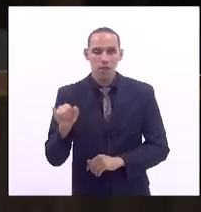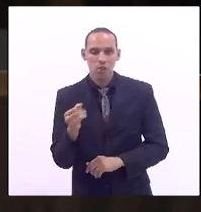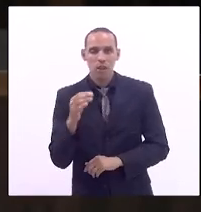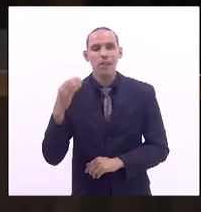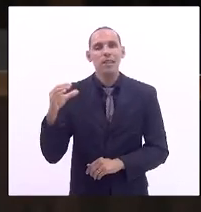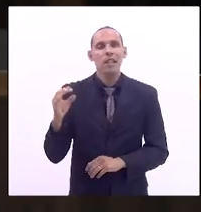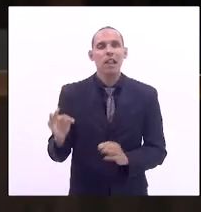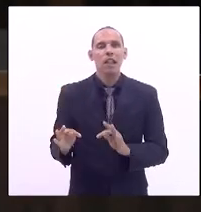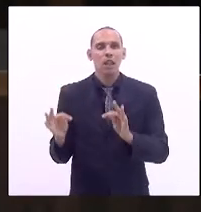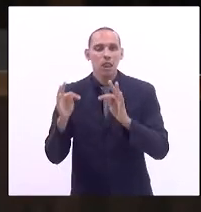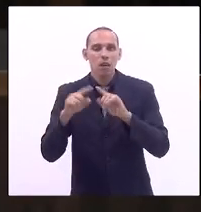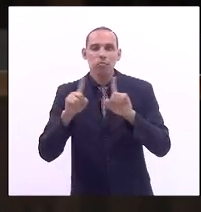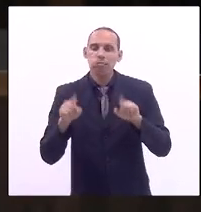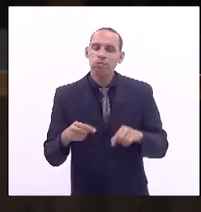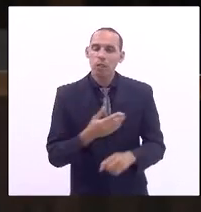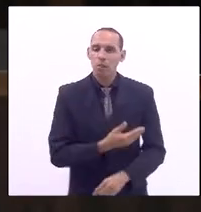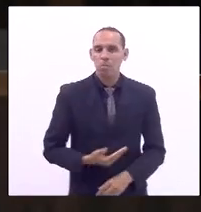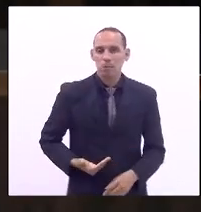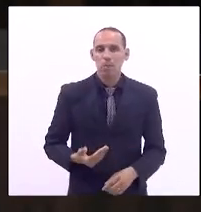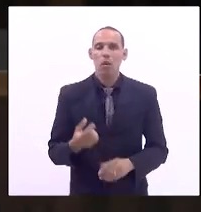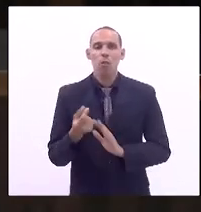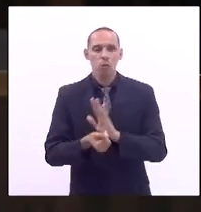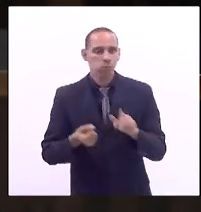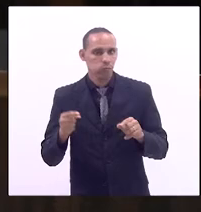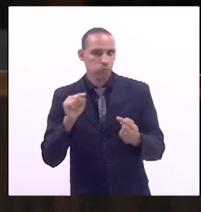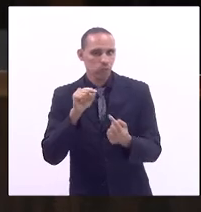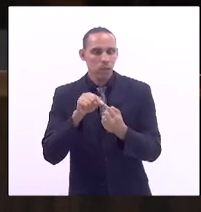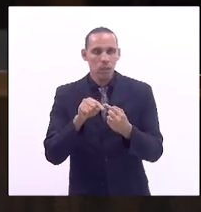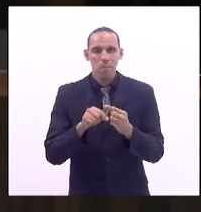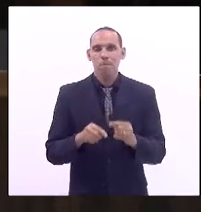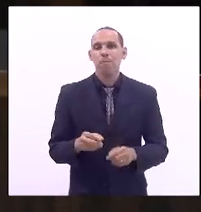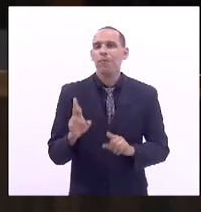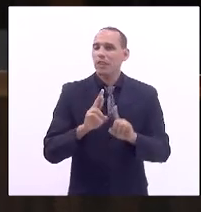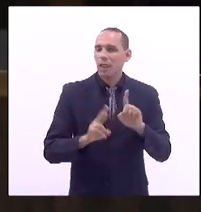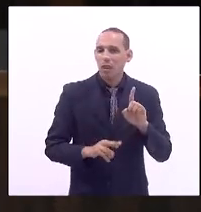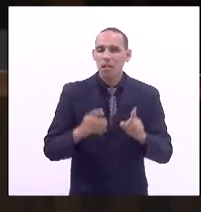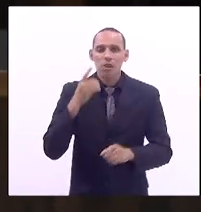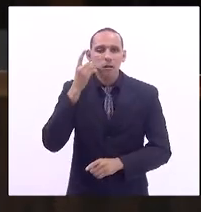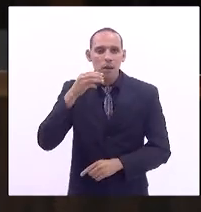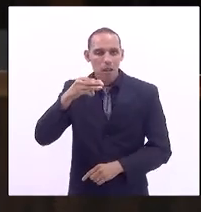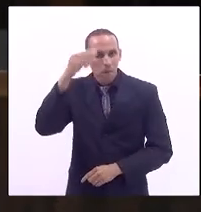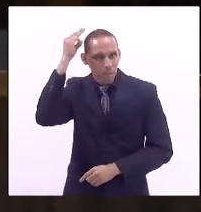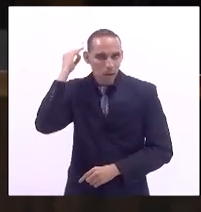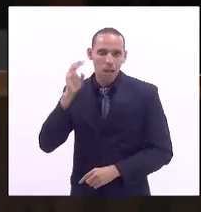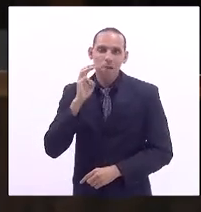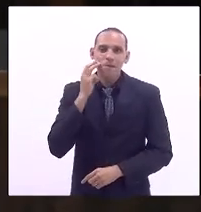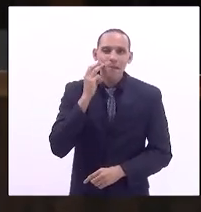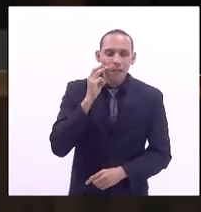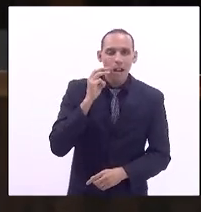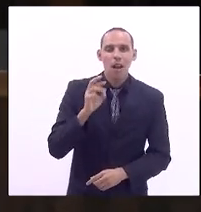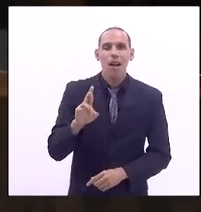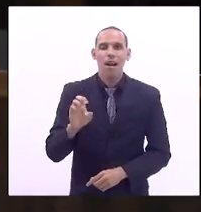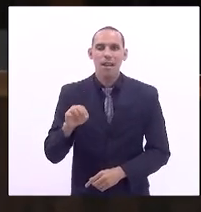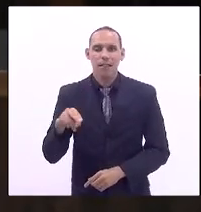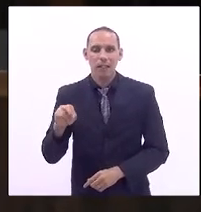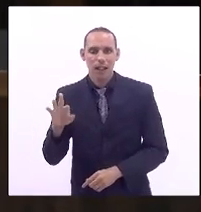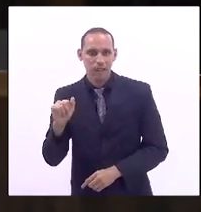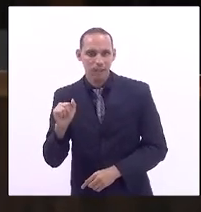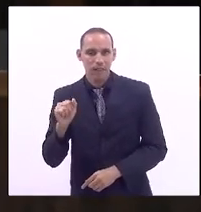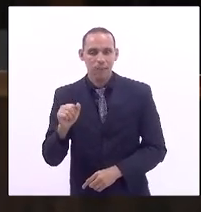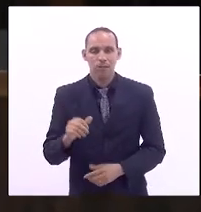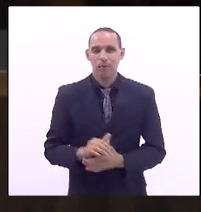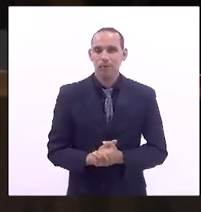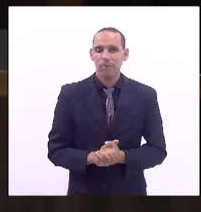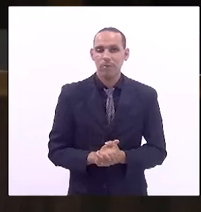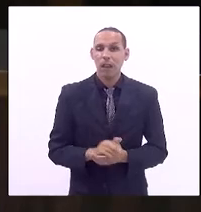favorável servidor de público favorável de orçamento favorável relatórios Deputado Márcio Pacheco Marta Rocha waldeck Carneiro Renata Souza de Matos Pacheco